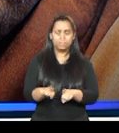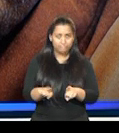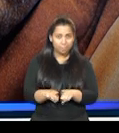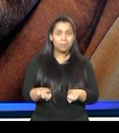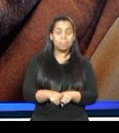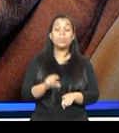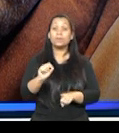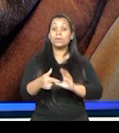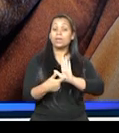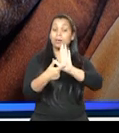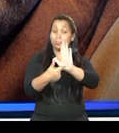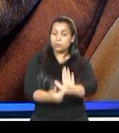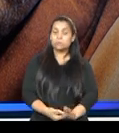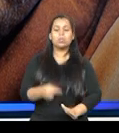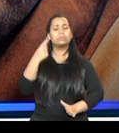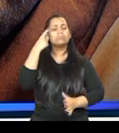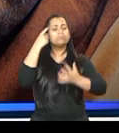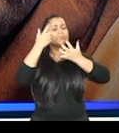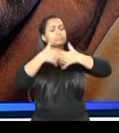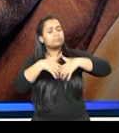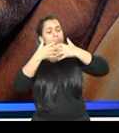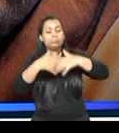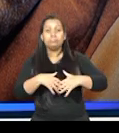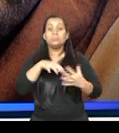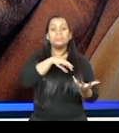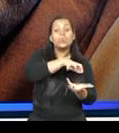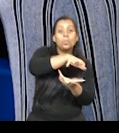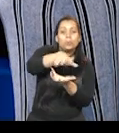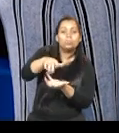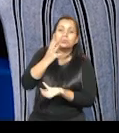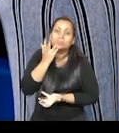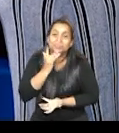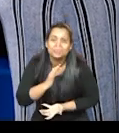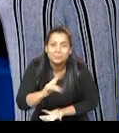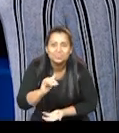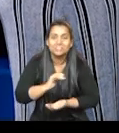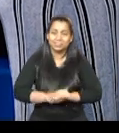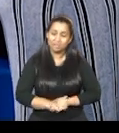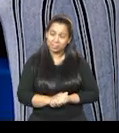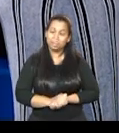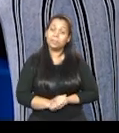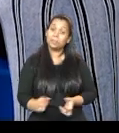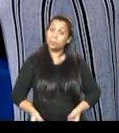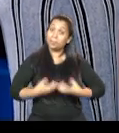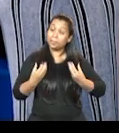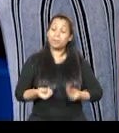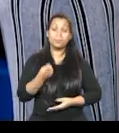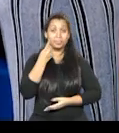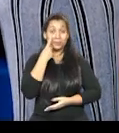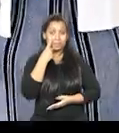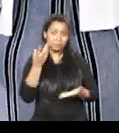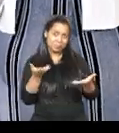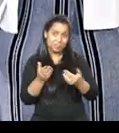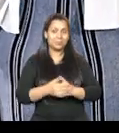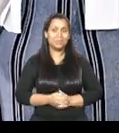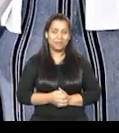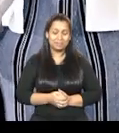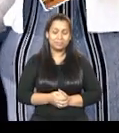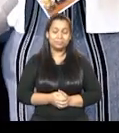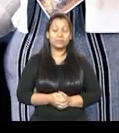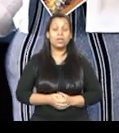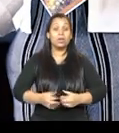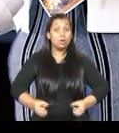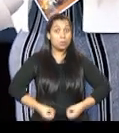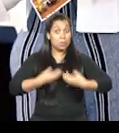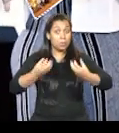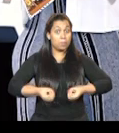a retratar e refletir sobre o universo infantil, como no poema que nós acabamos de ler. O poema